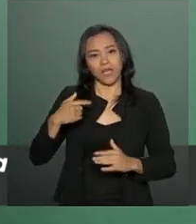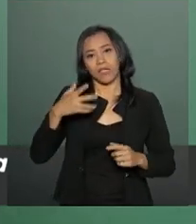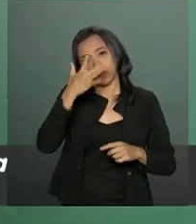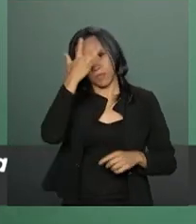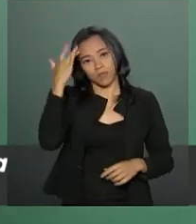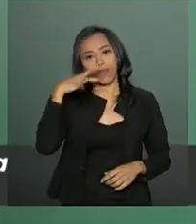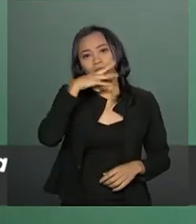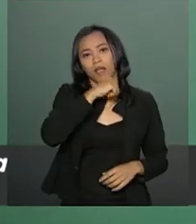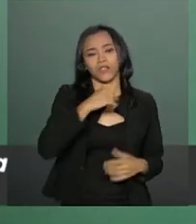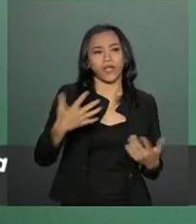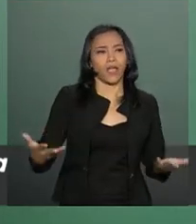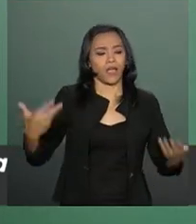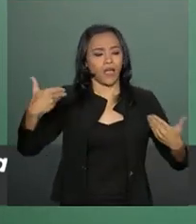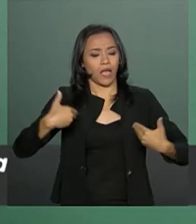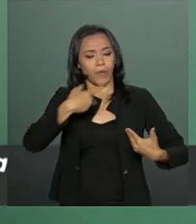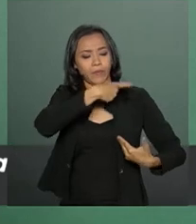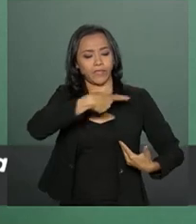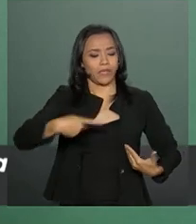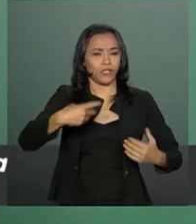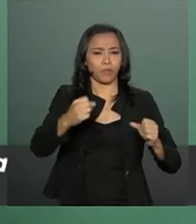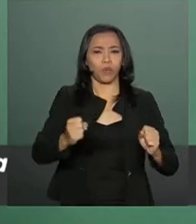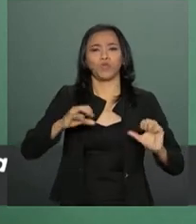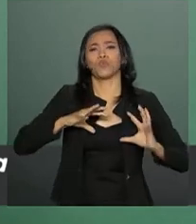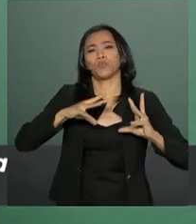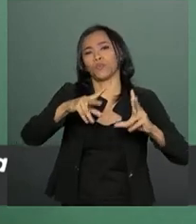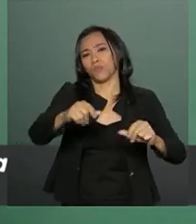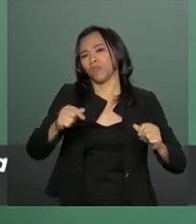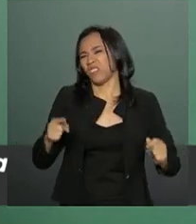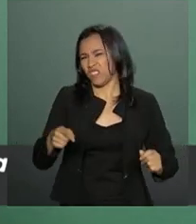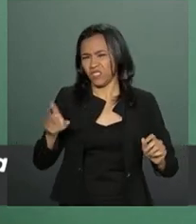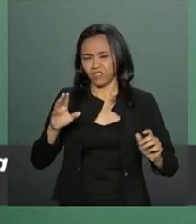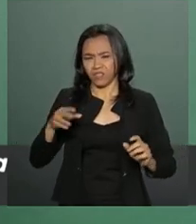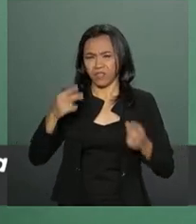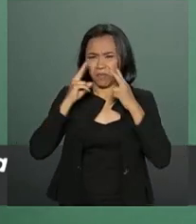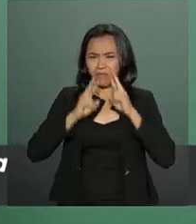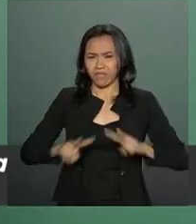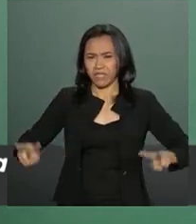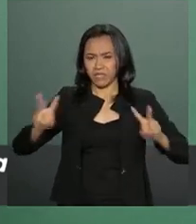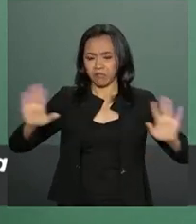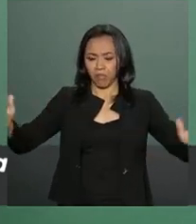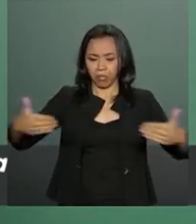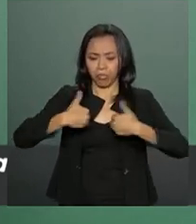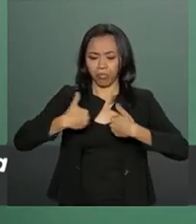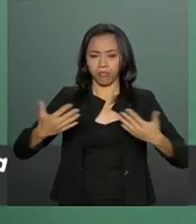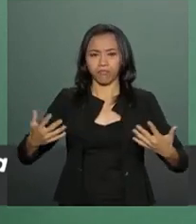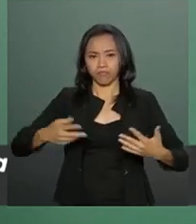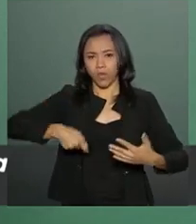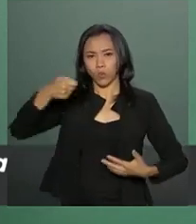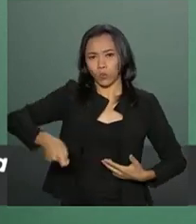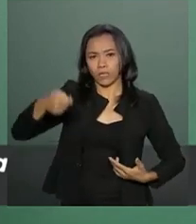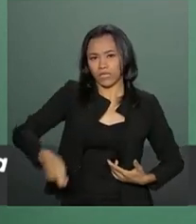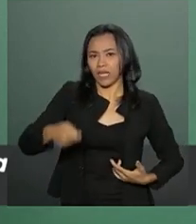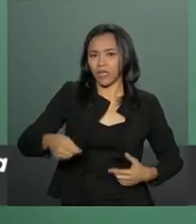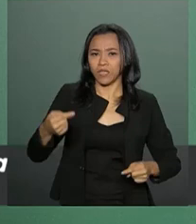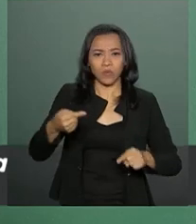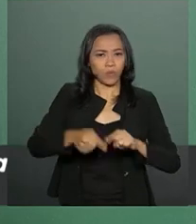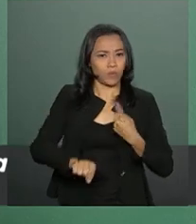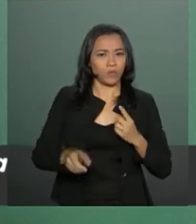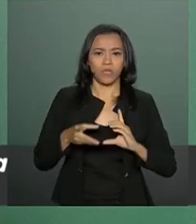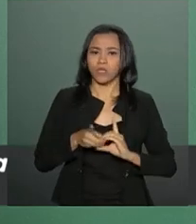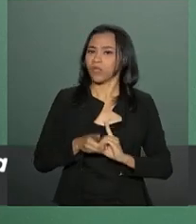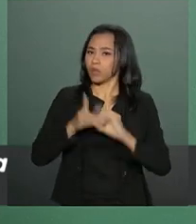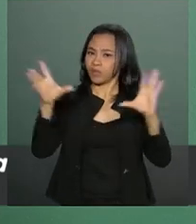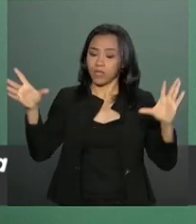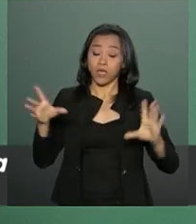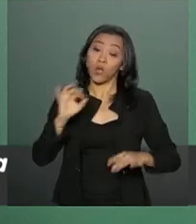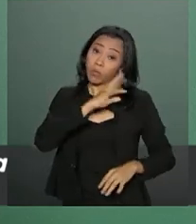o presidente da república pode tudo esta é uma visão centralizadora autoritária incompatível com a democracia o presidente pode